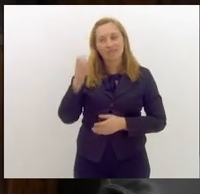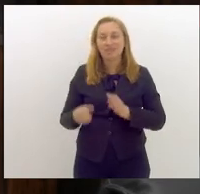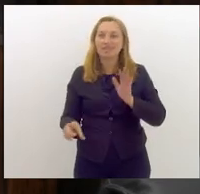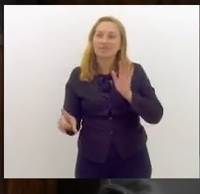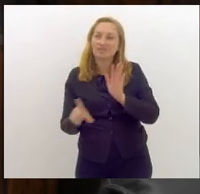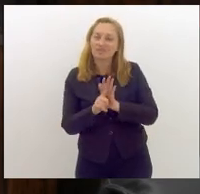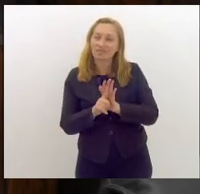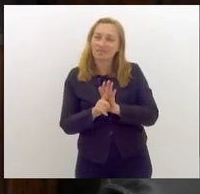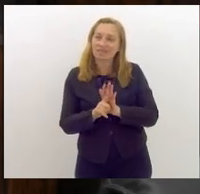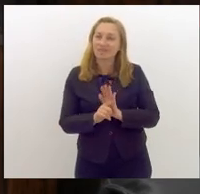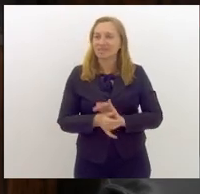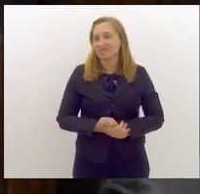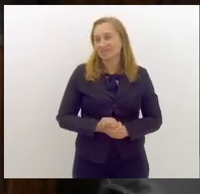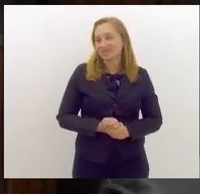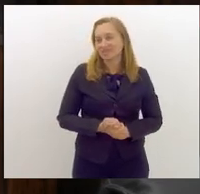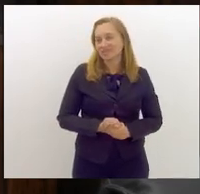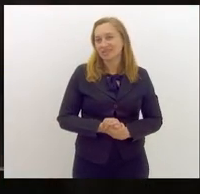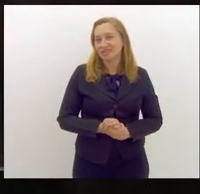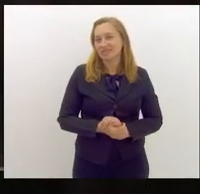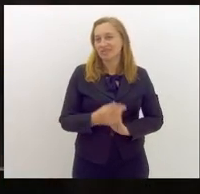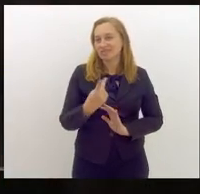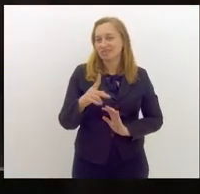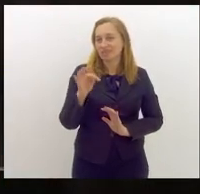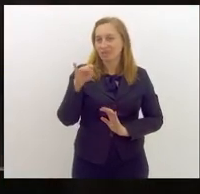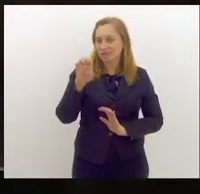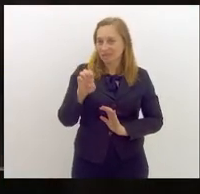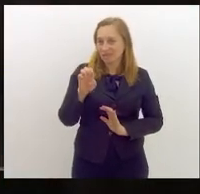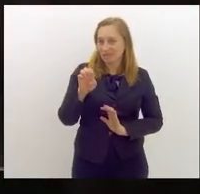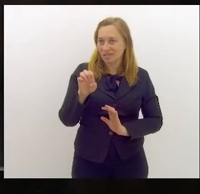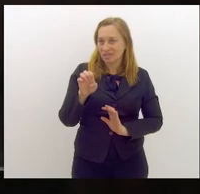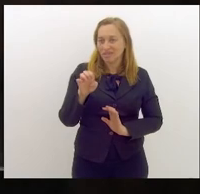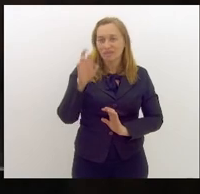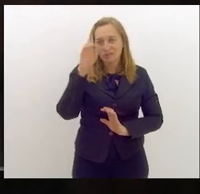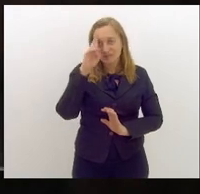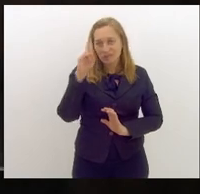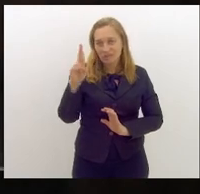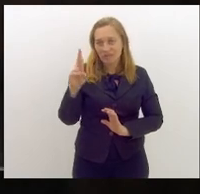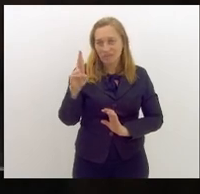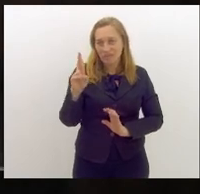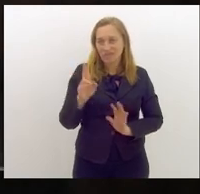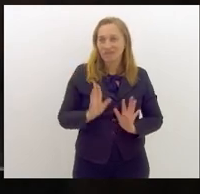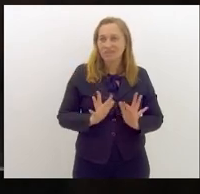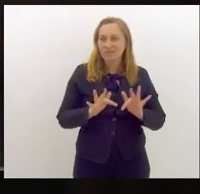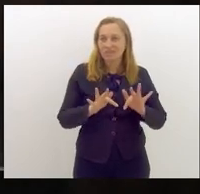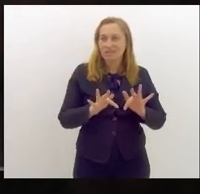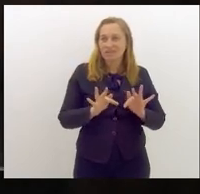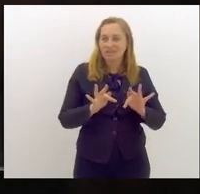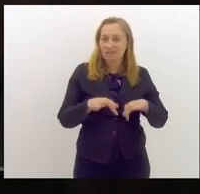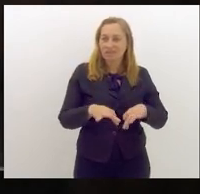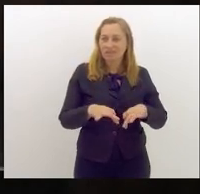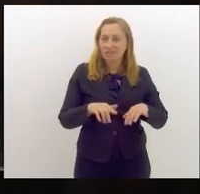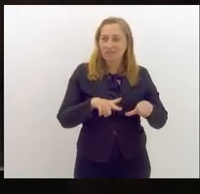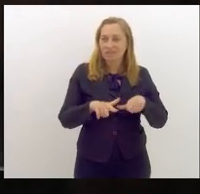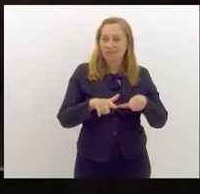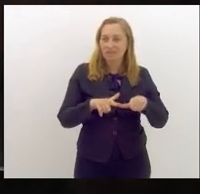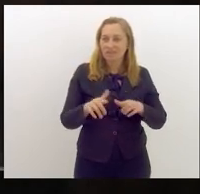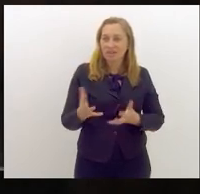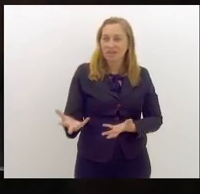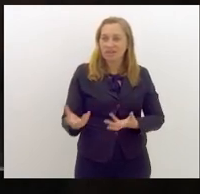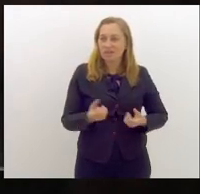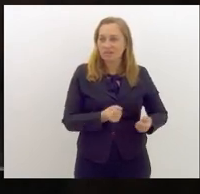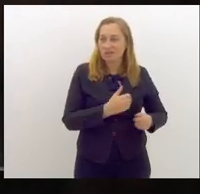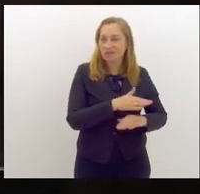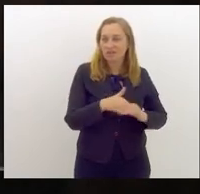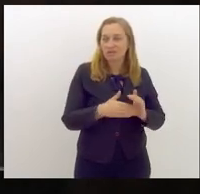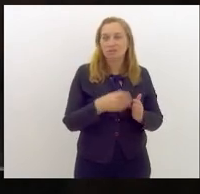com lei onde no seu gabinete o senhor terminado expediente recebi a